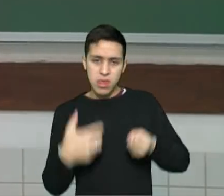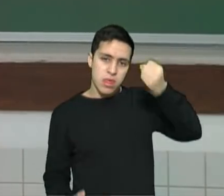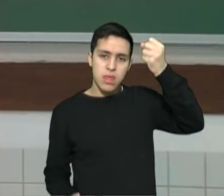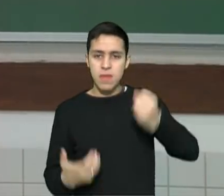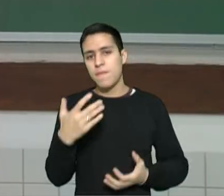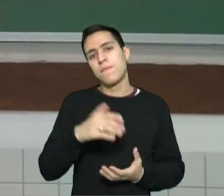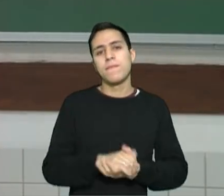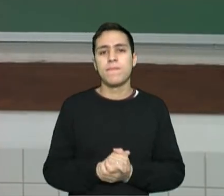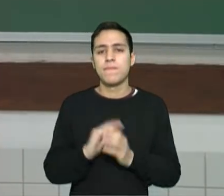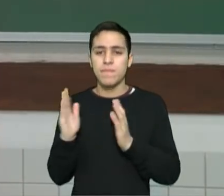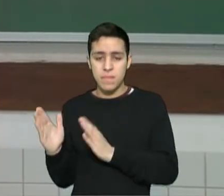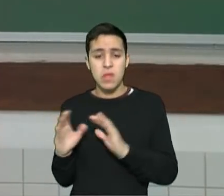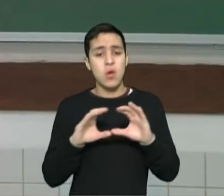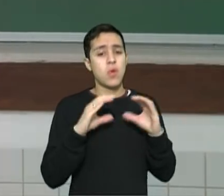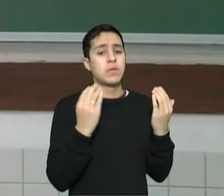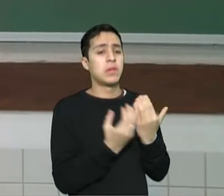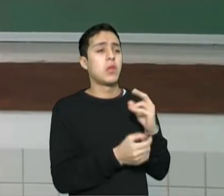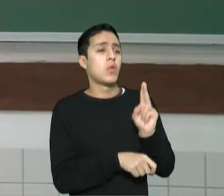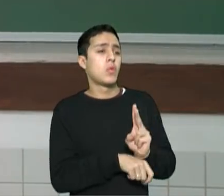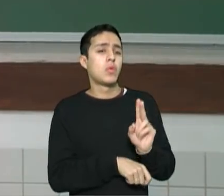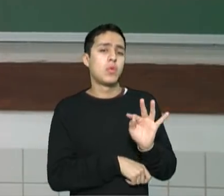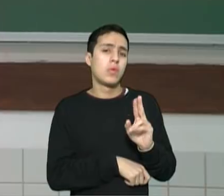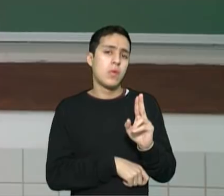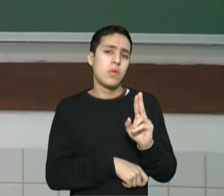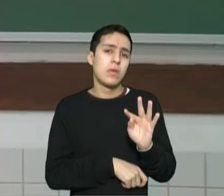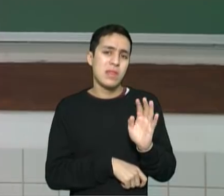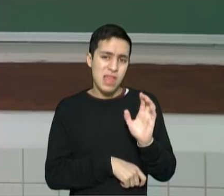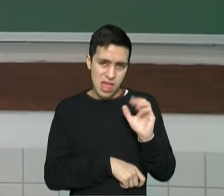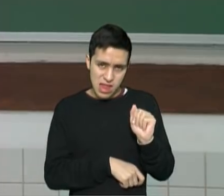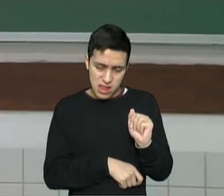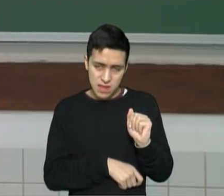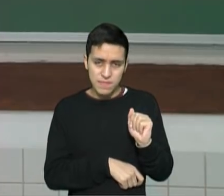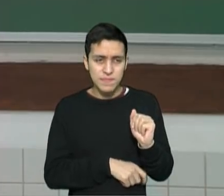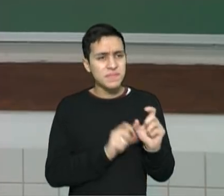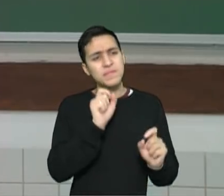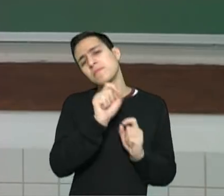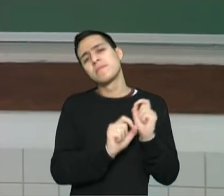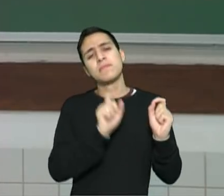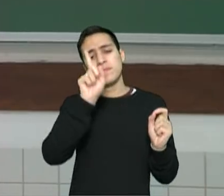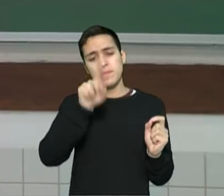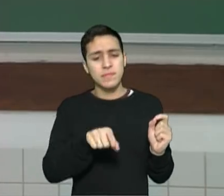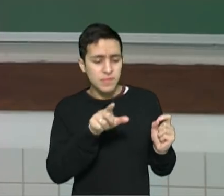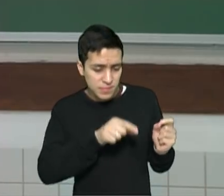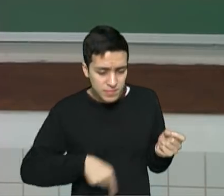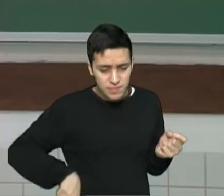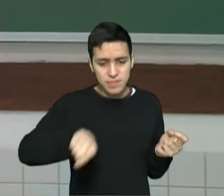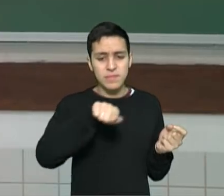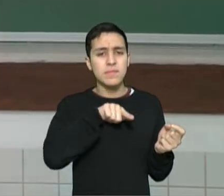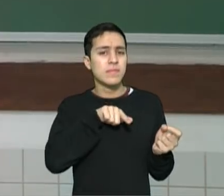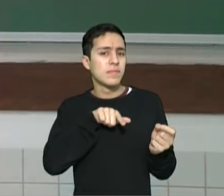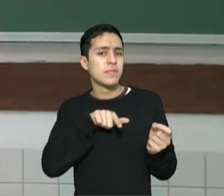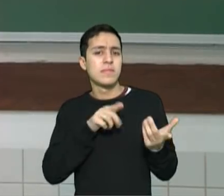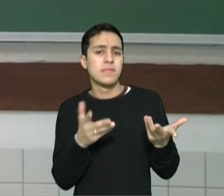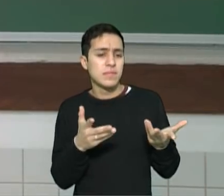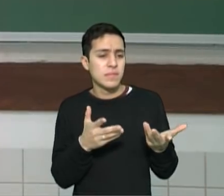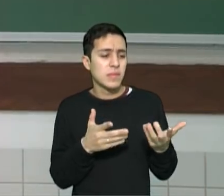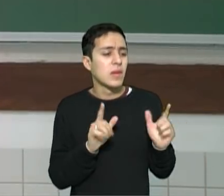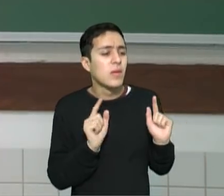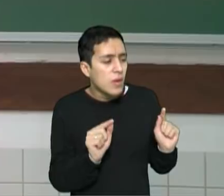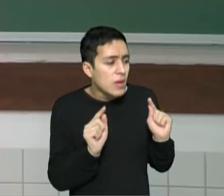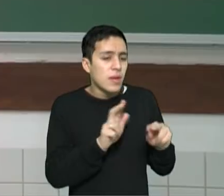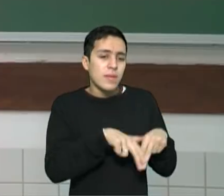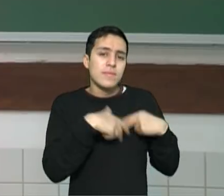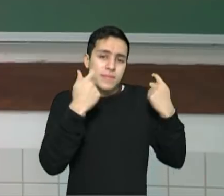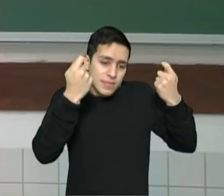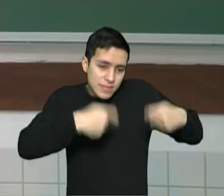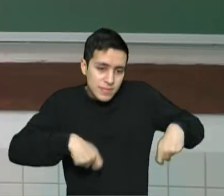O Conselho de Tutela, ele vai ser essa situação, então, das atividades que se estabelecem por uma